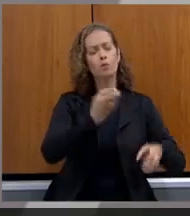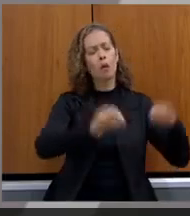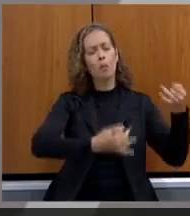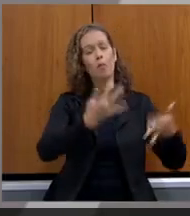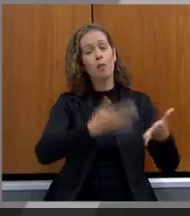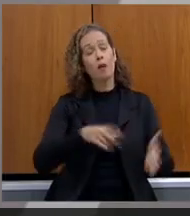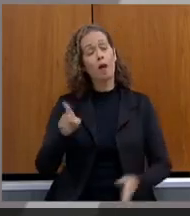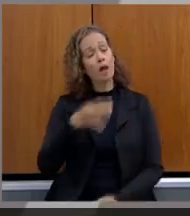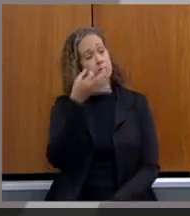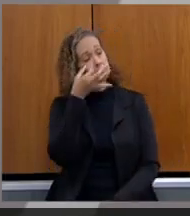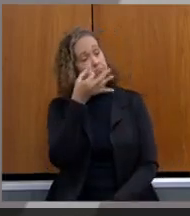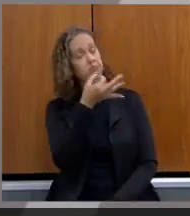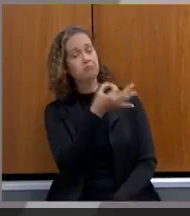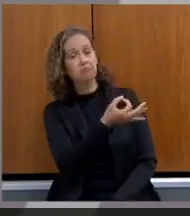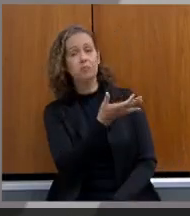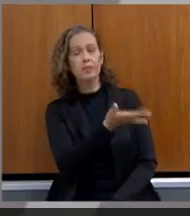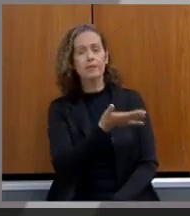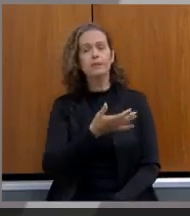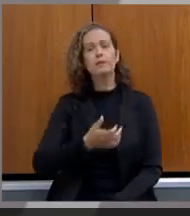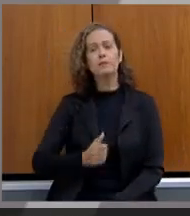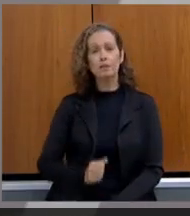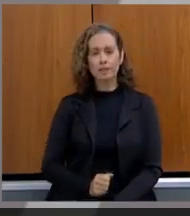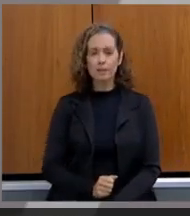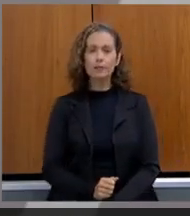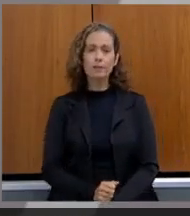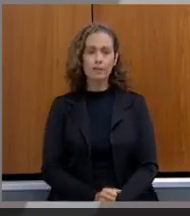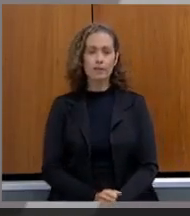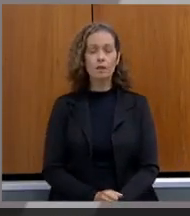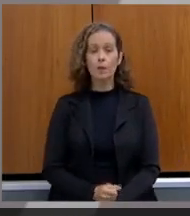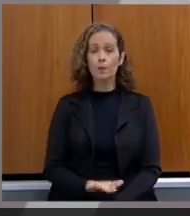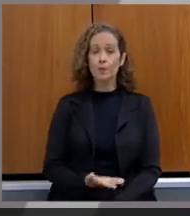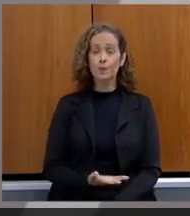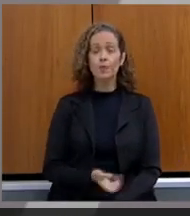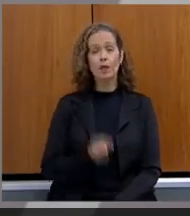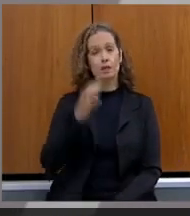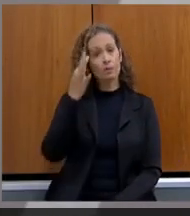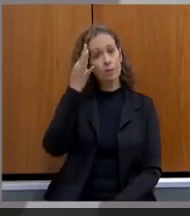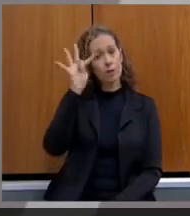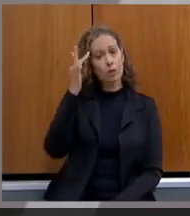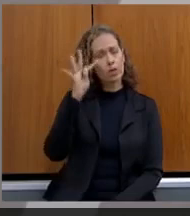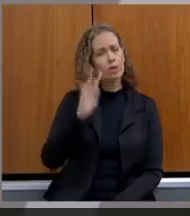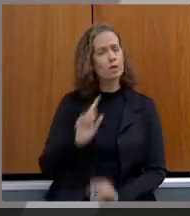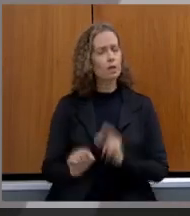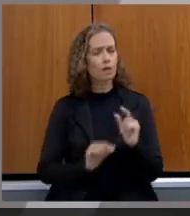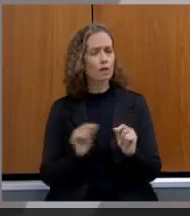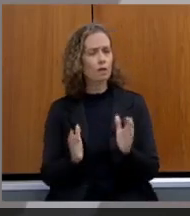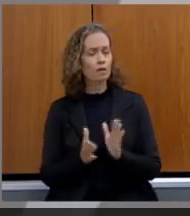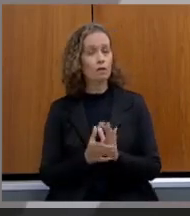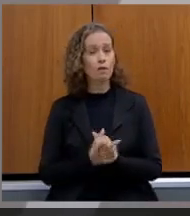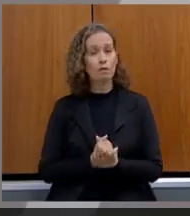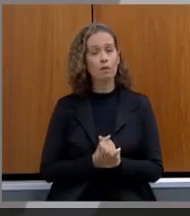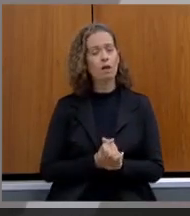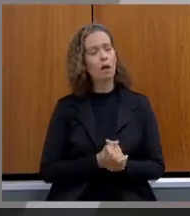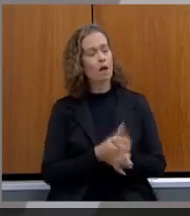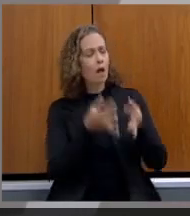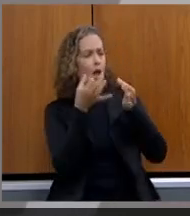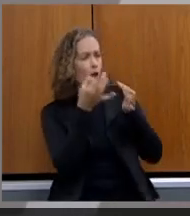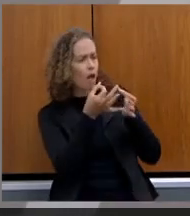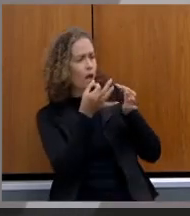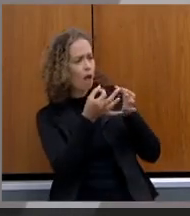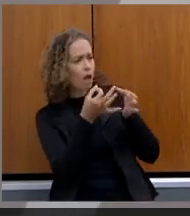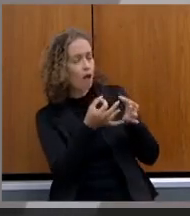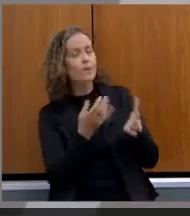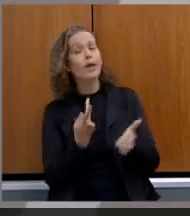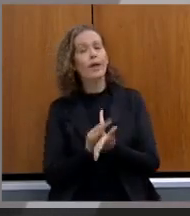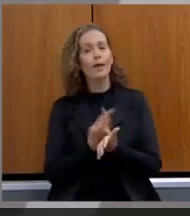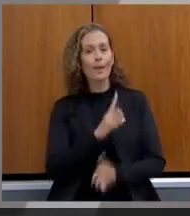Justamente na Air na velha a velha e boa teoria que quem ouve mais erra menos e